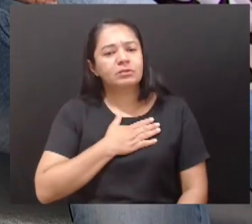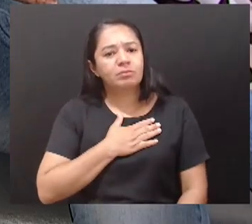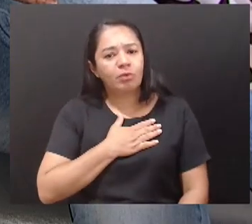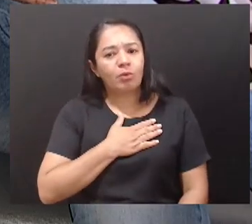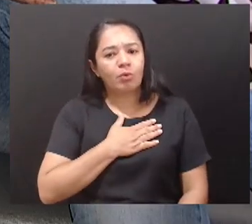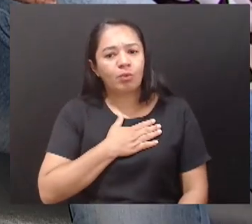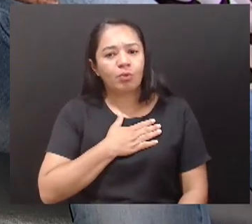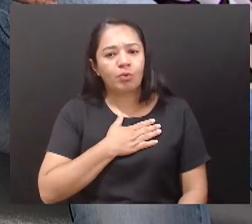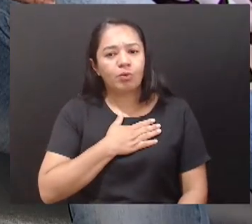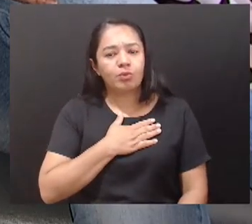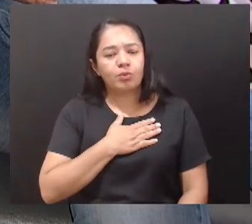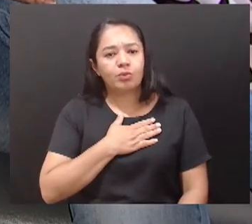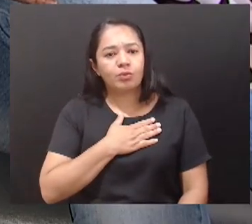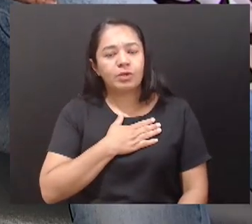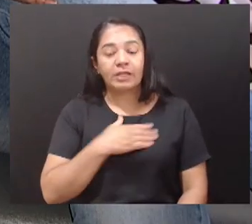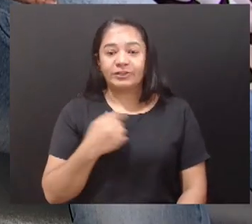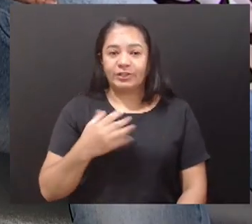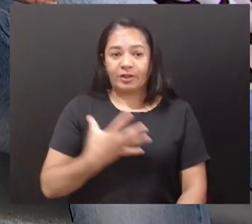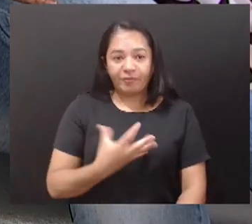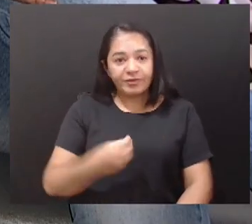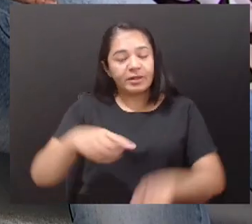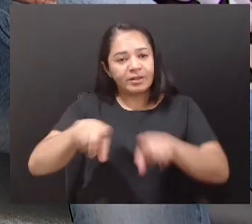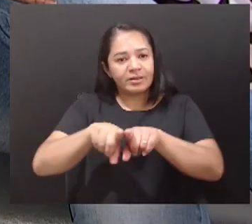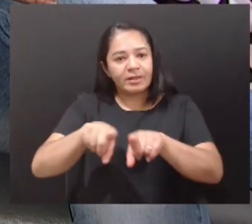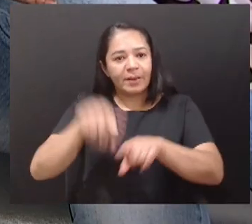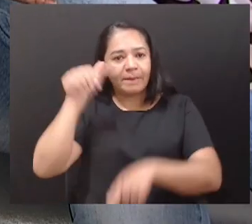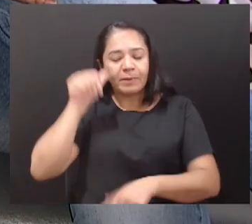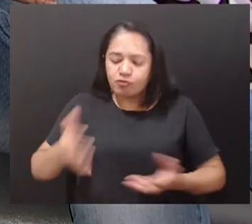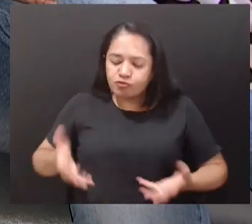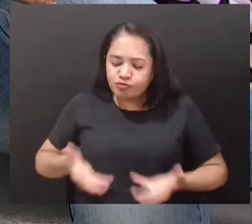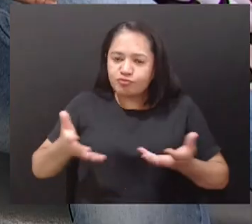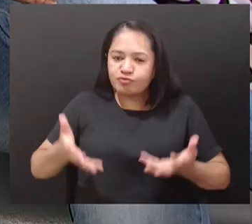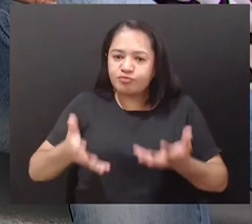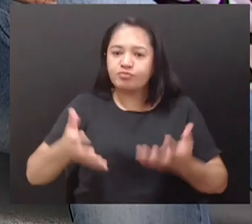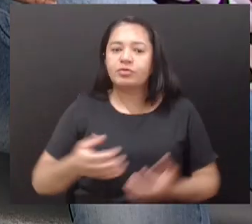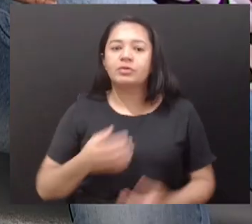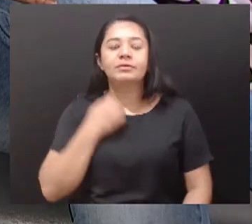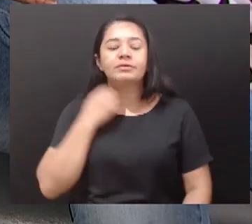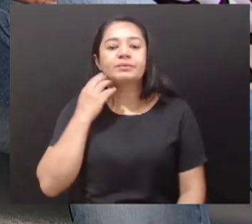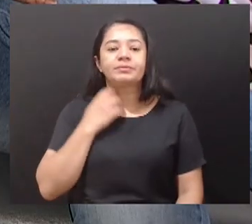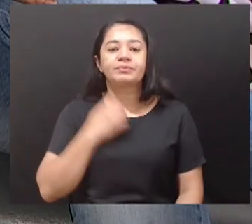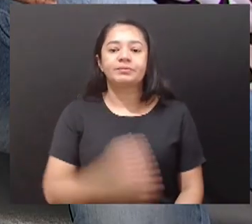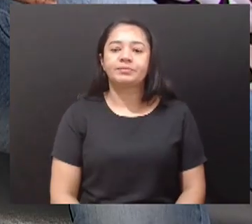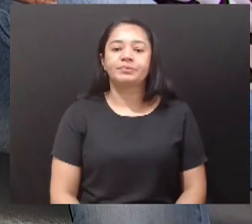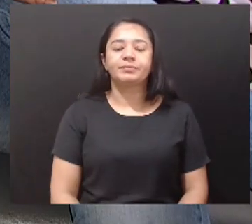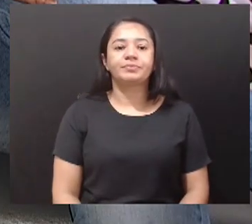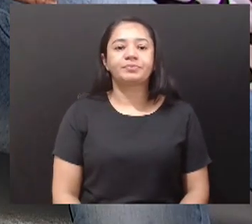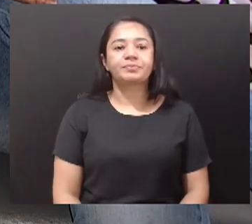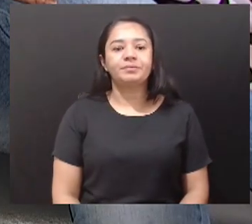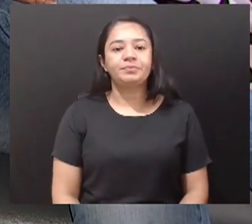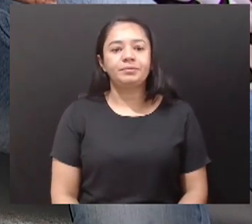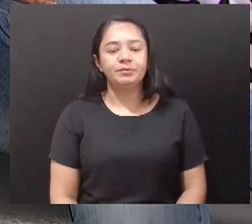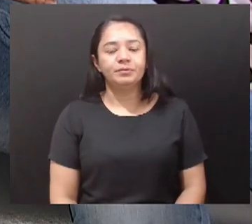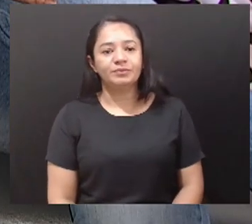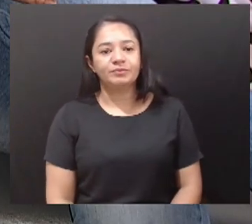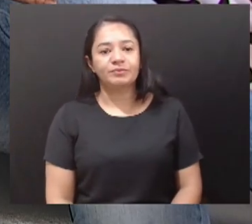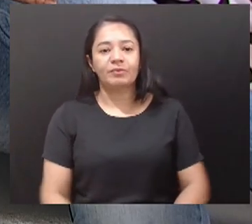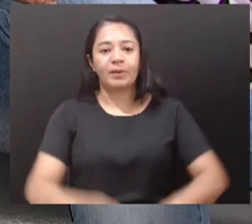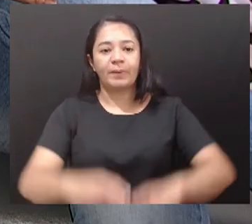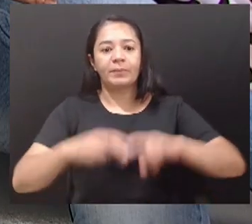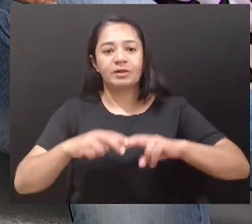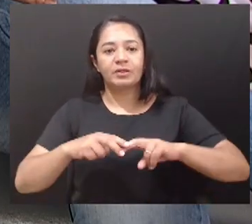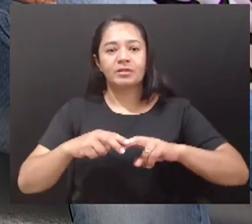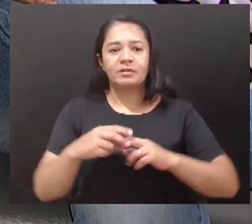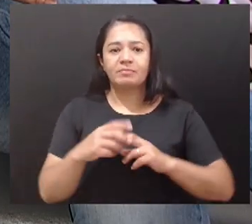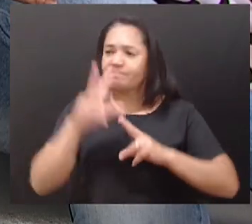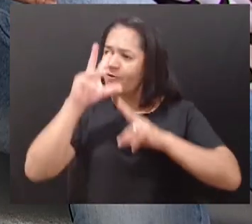as nossas filhas também me deram um maior incentivo, a Jaqueline, a Júlia. E com isso me deu uma força, uma energia para vir.